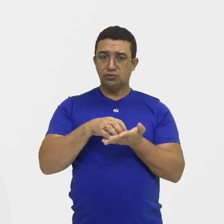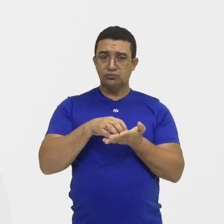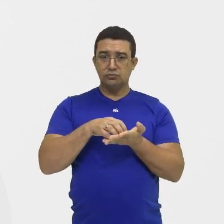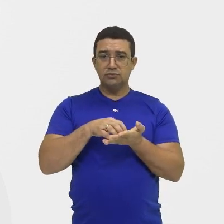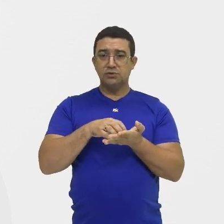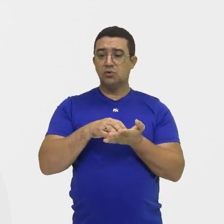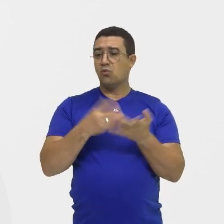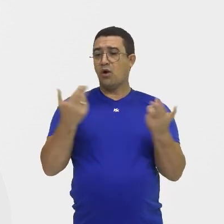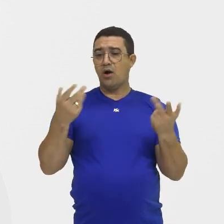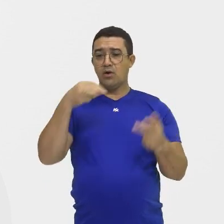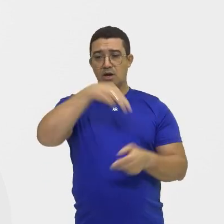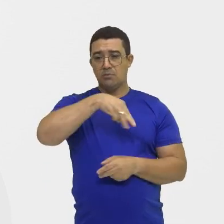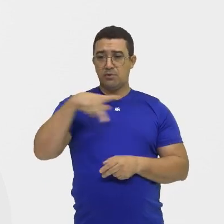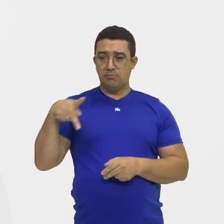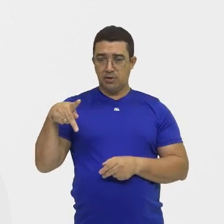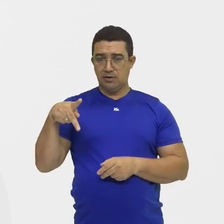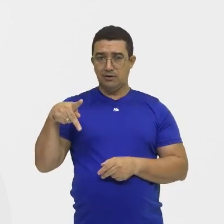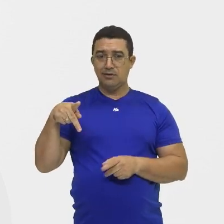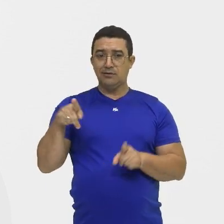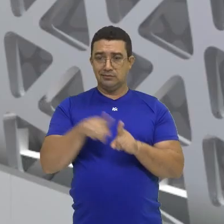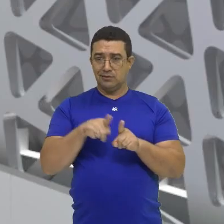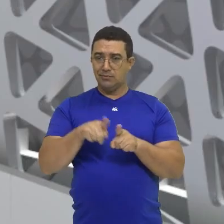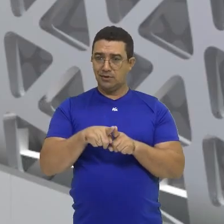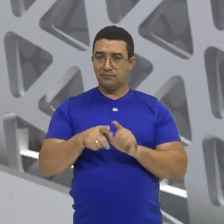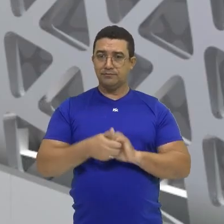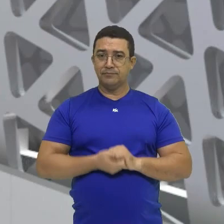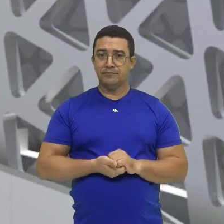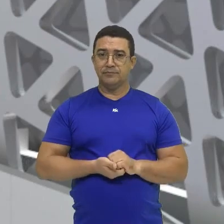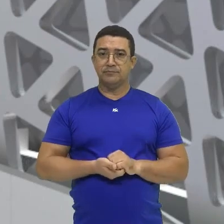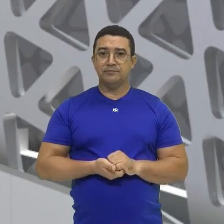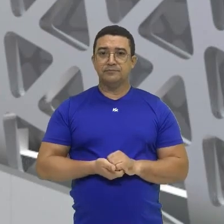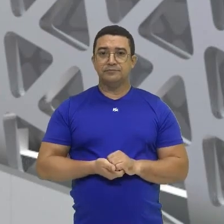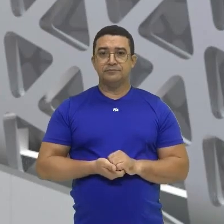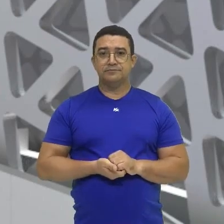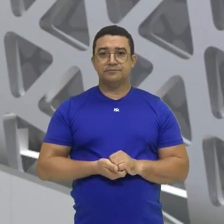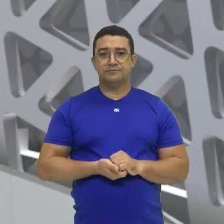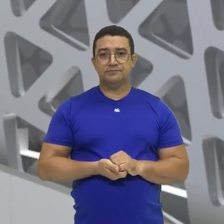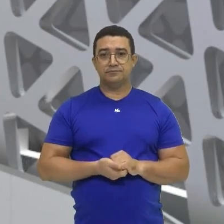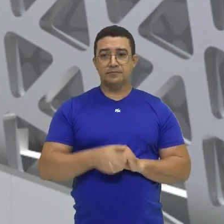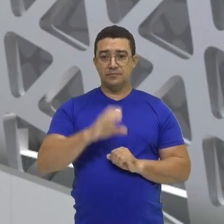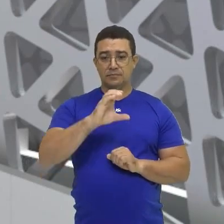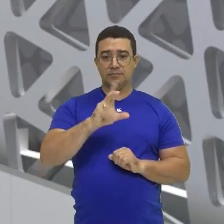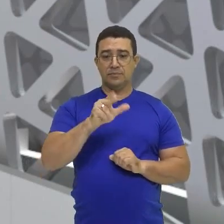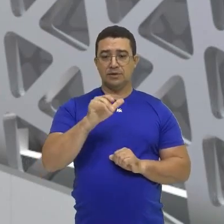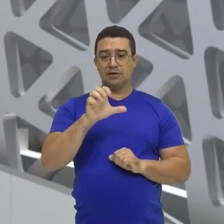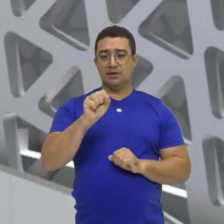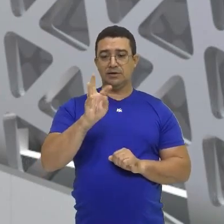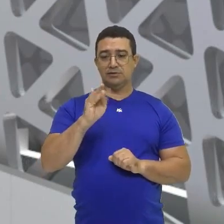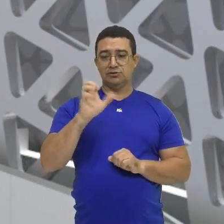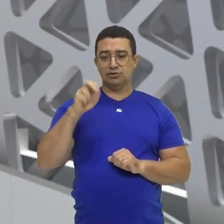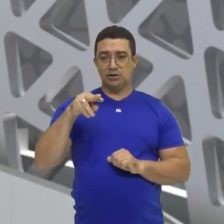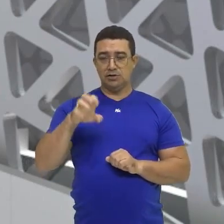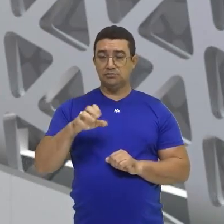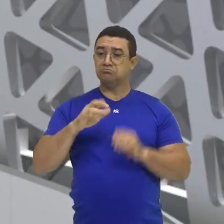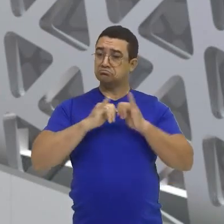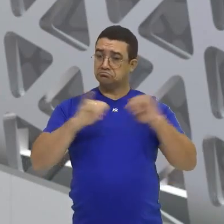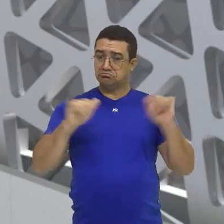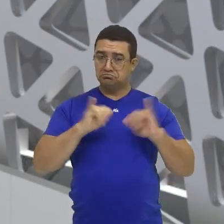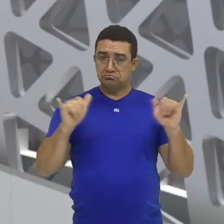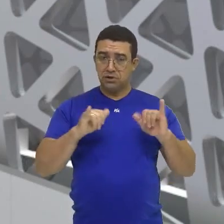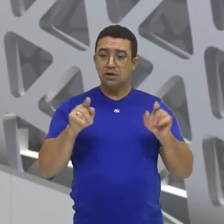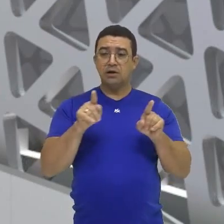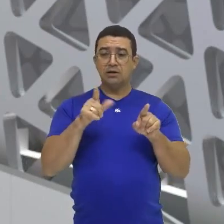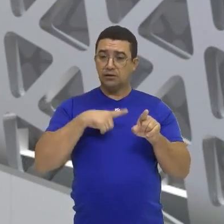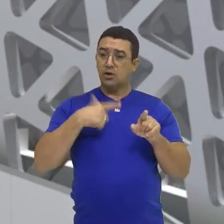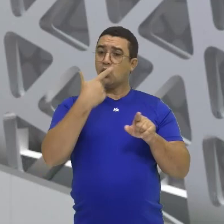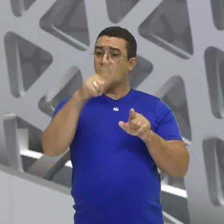como o Ministério Público. Isso ela ressalta. Não é? A Cristiane, ela continua dizendo que, né, tem outras